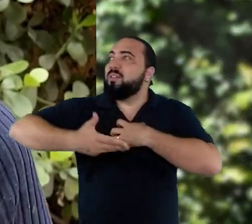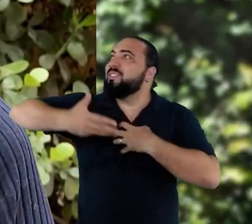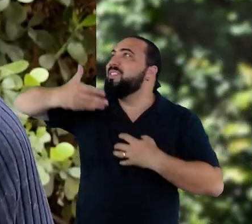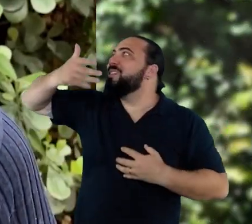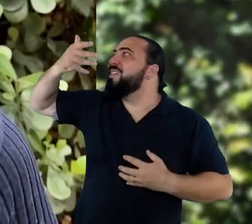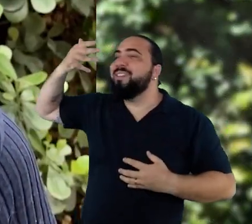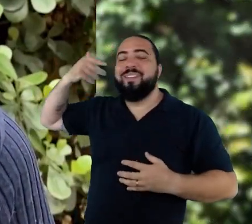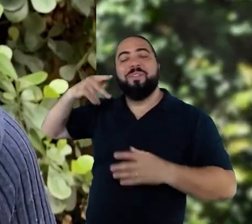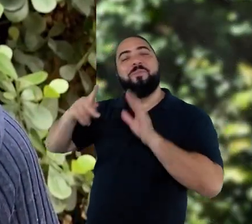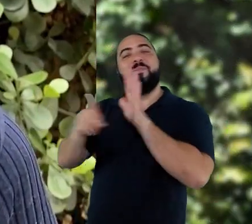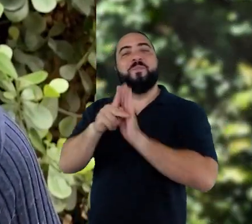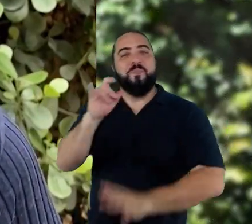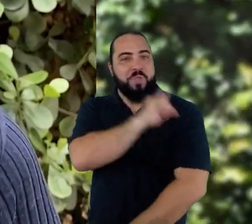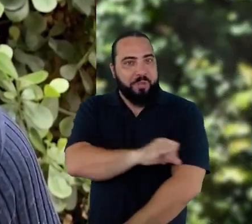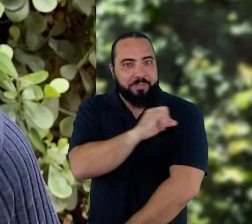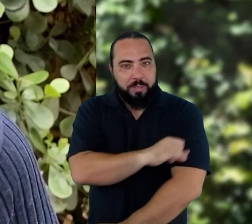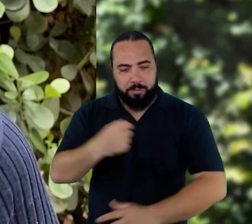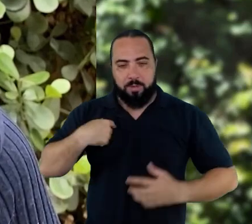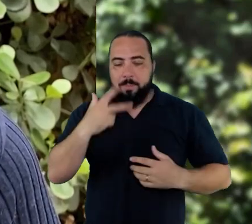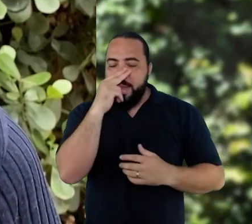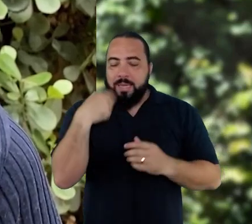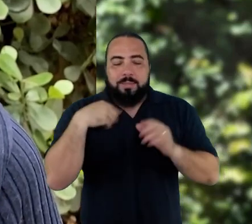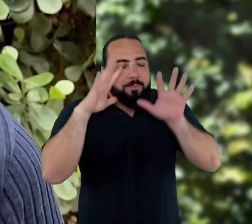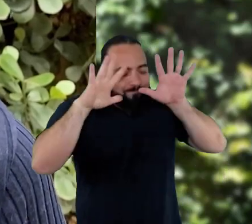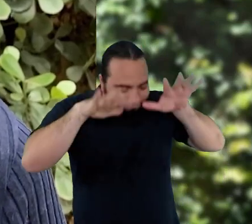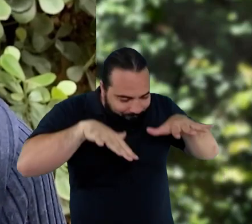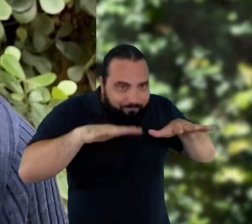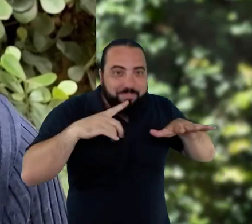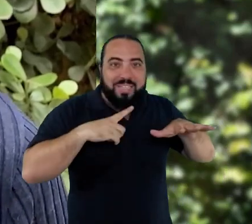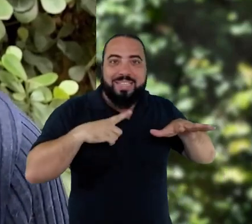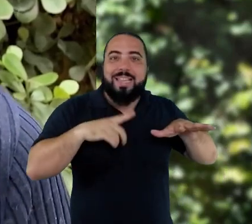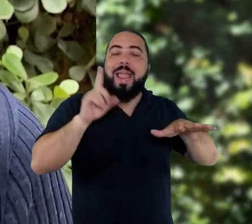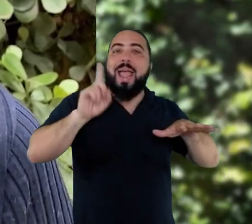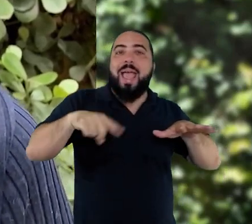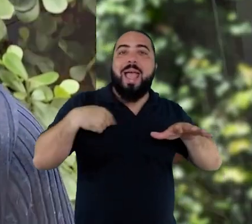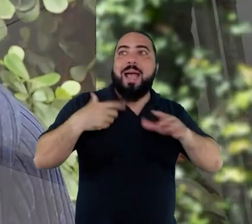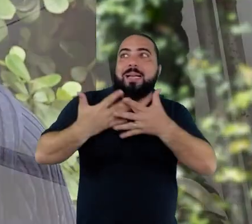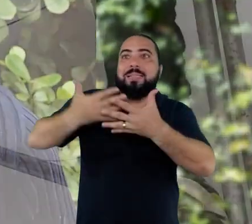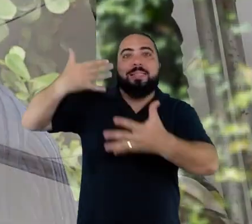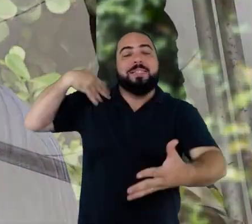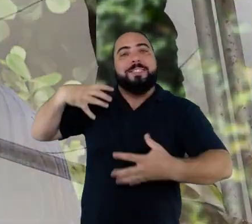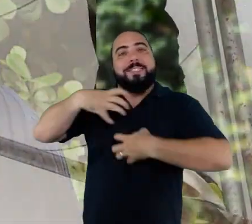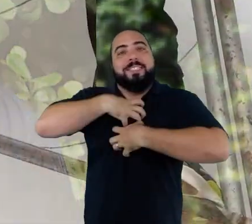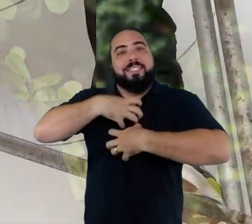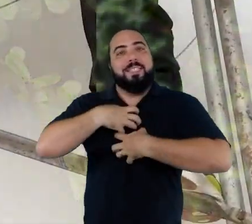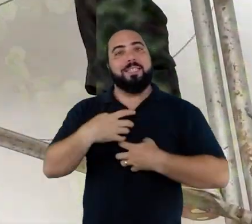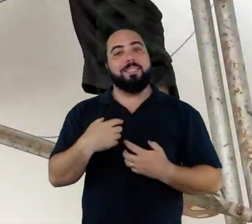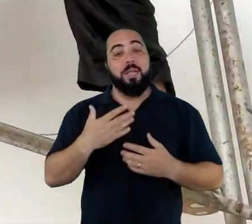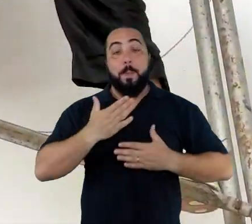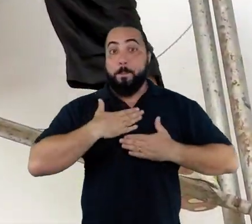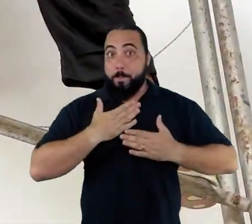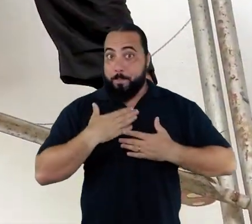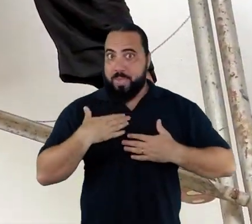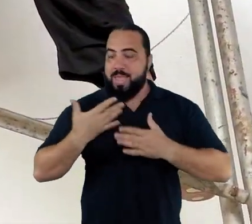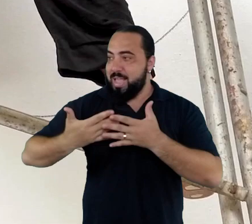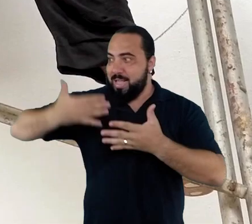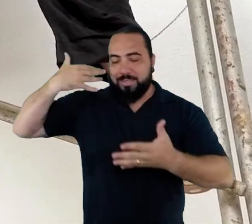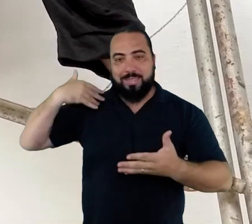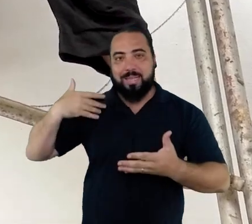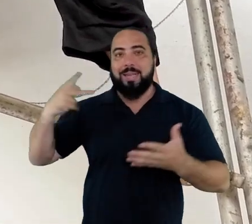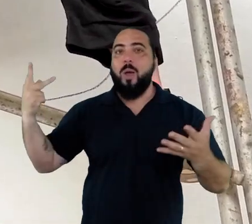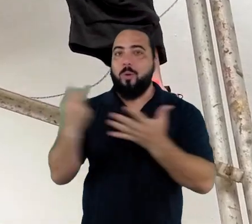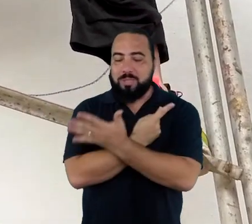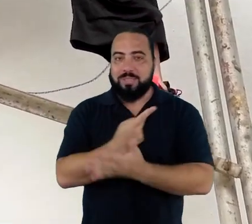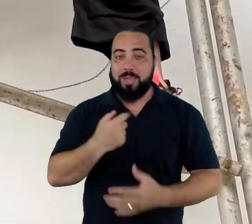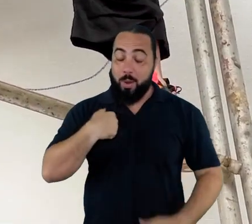Janeiro. Mana Bernardes. Eu me curvo nessa ancestralidade e também no que a minha ancestralidade causou